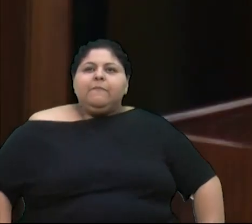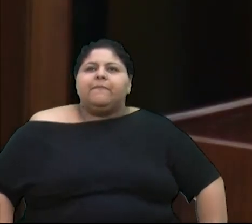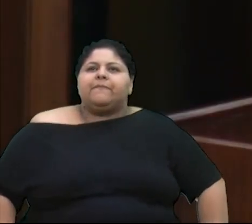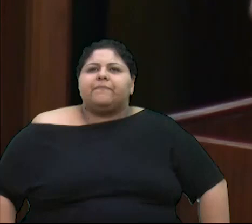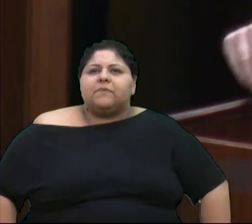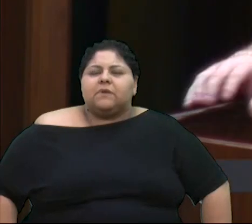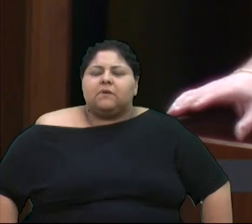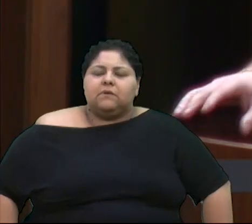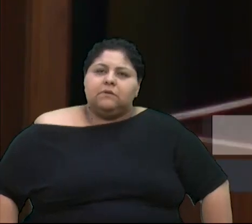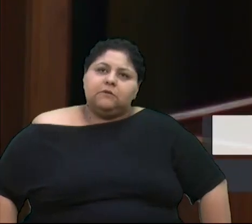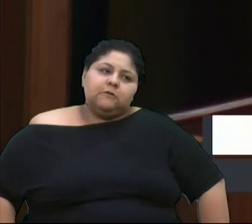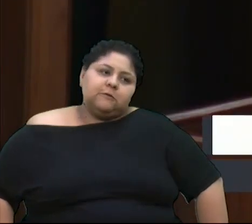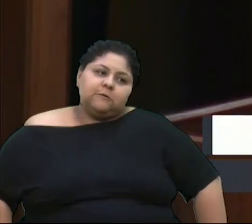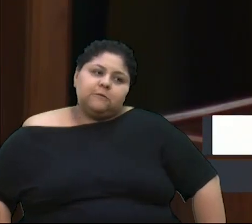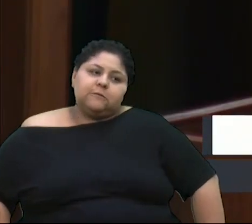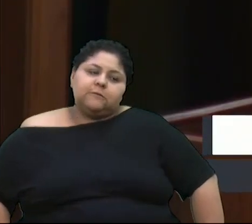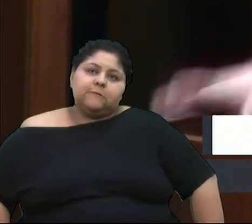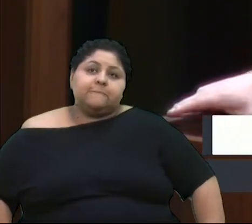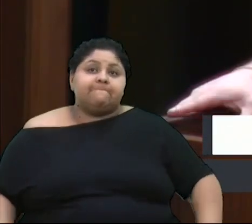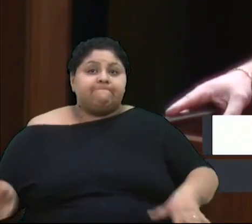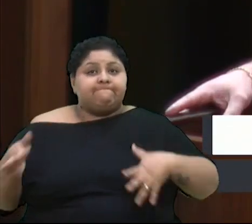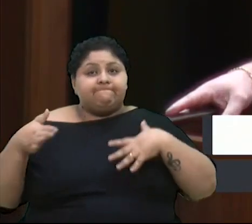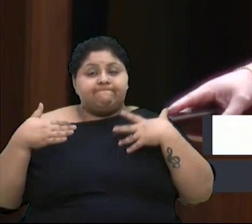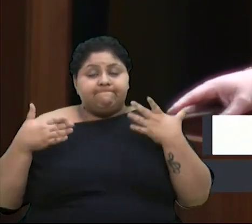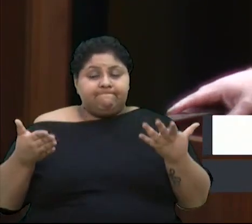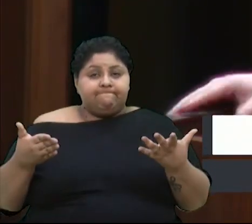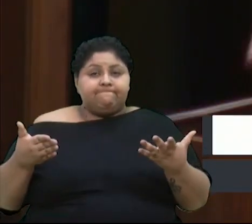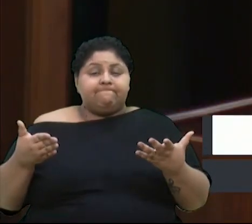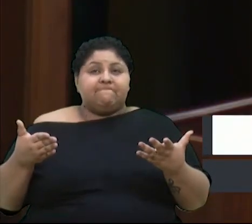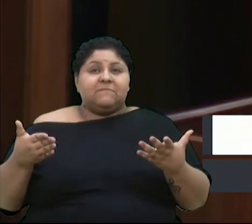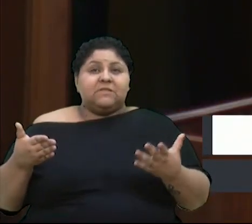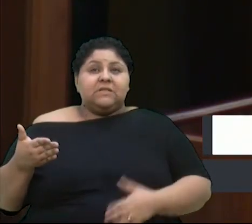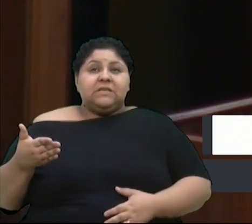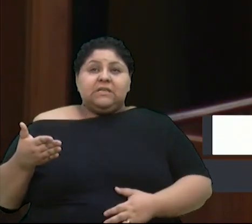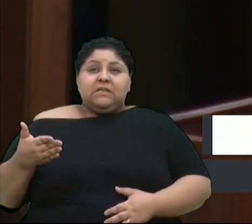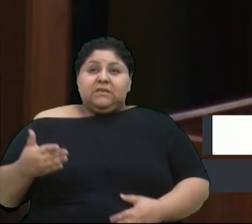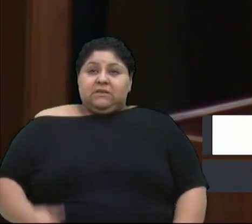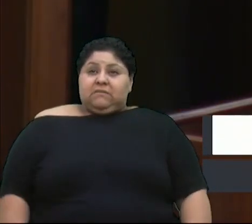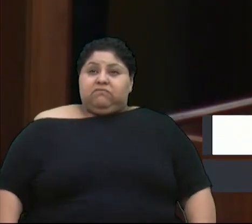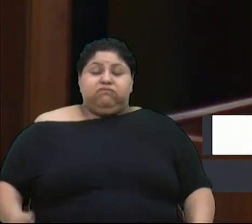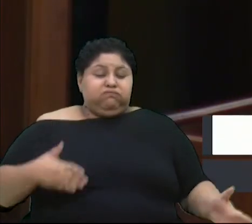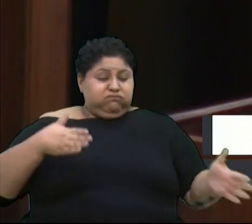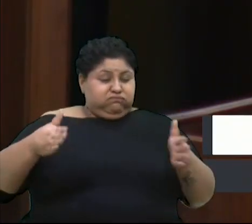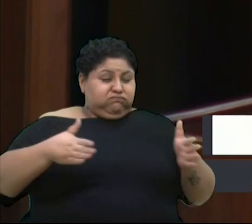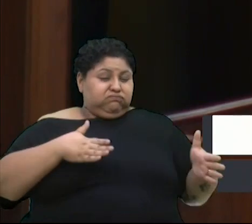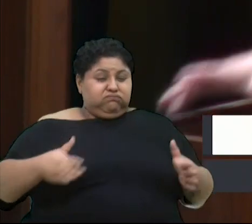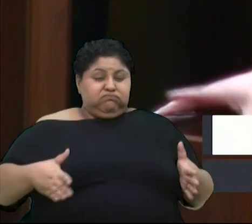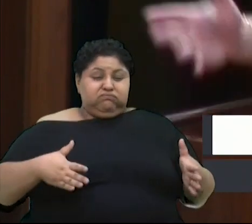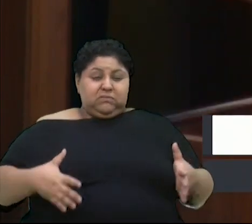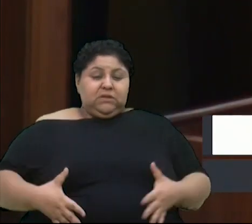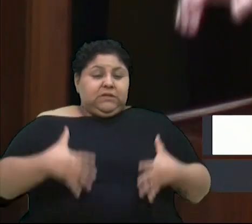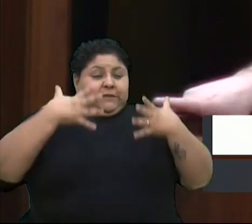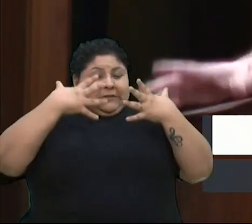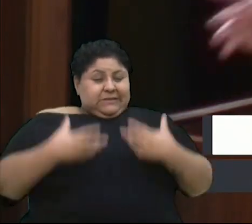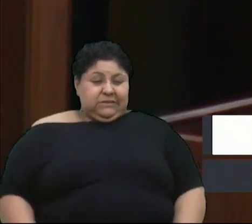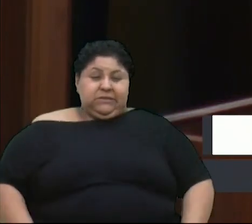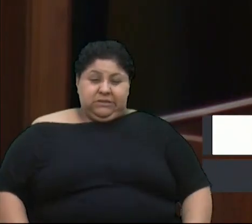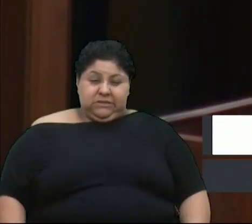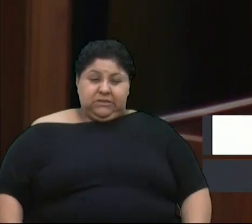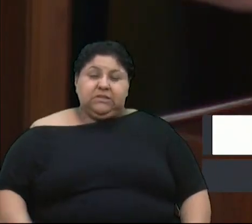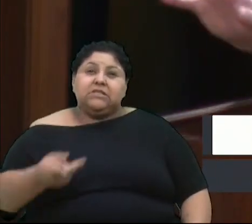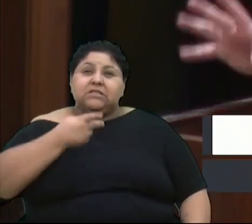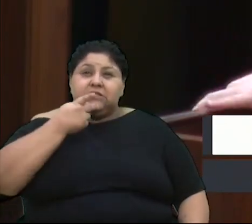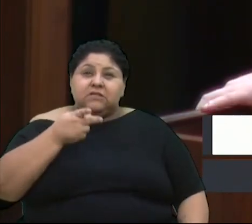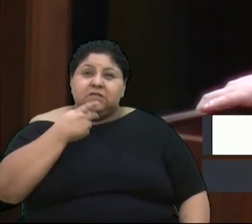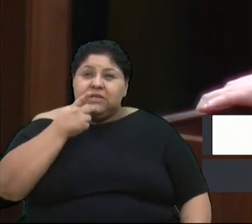Pode tirar, Fernando. Então, assim, ó, chega um período que o cara fica de saco cheio, né? A nota do Itamaraty